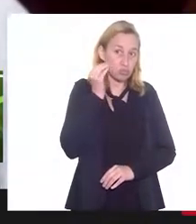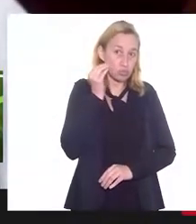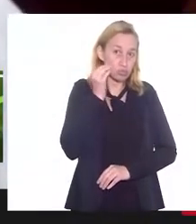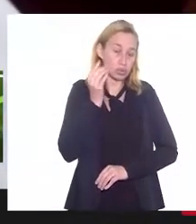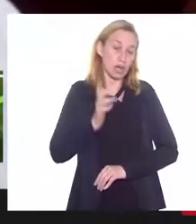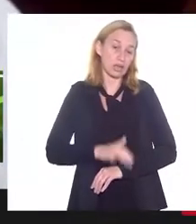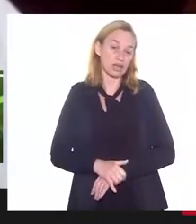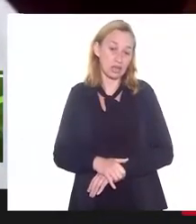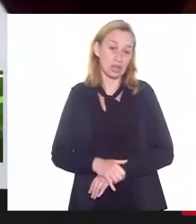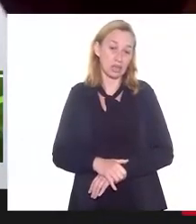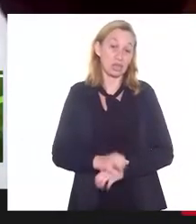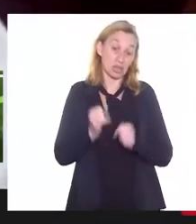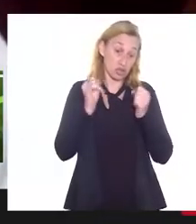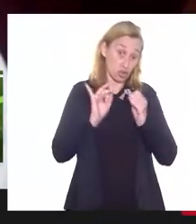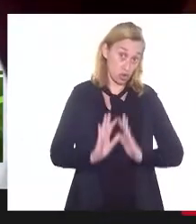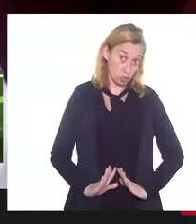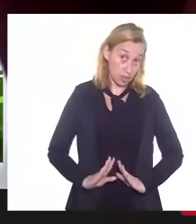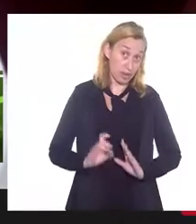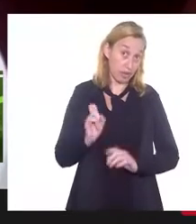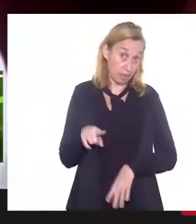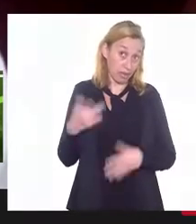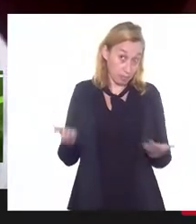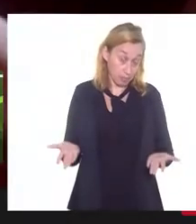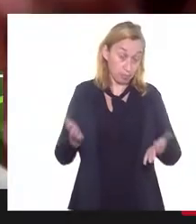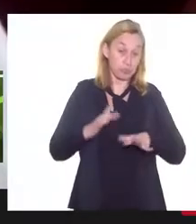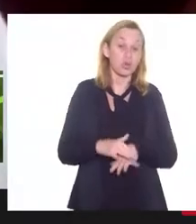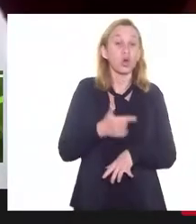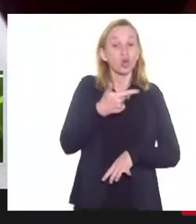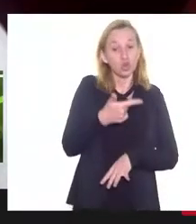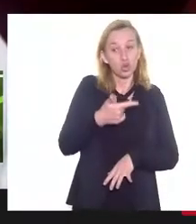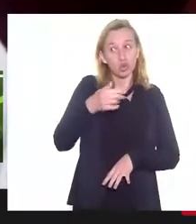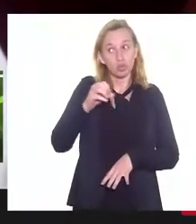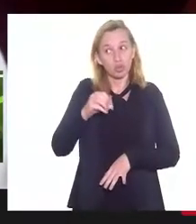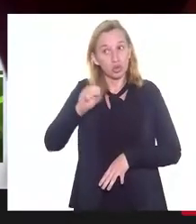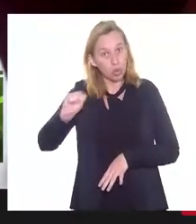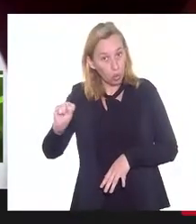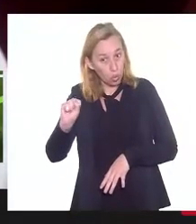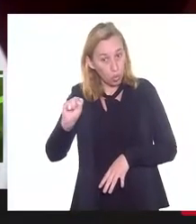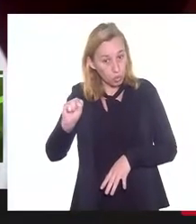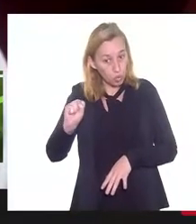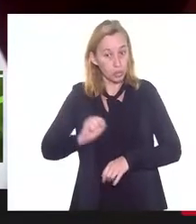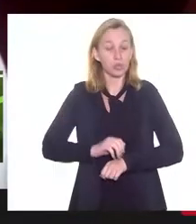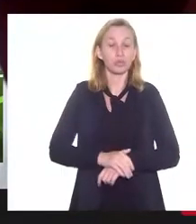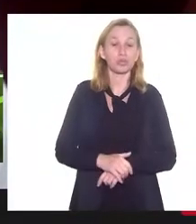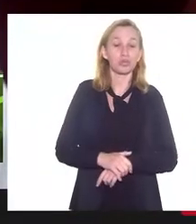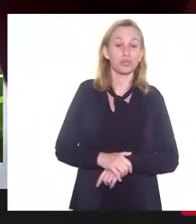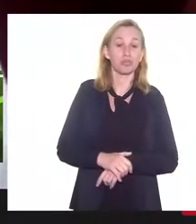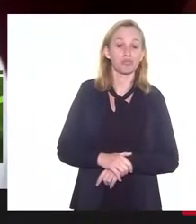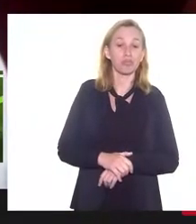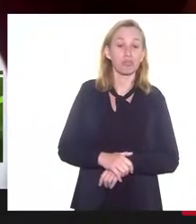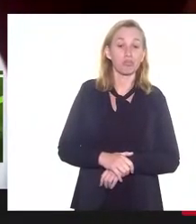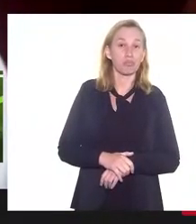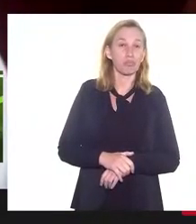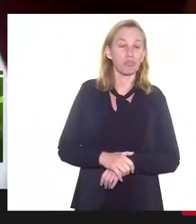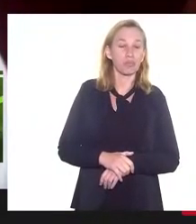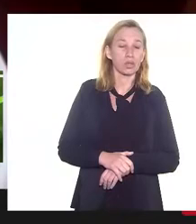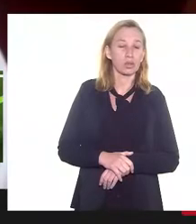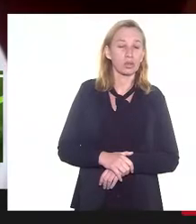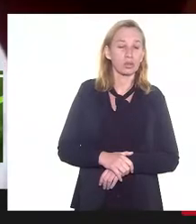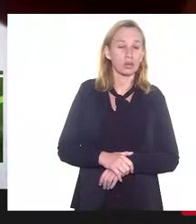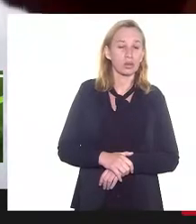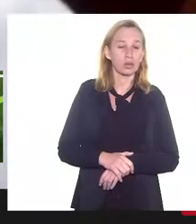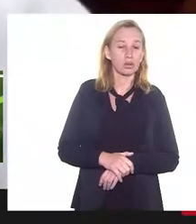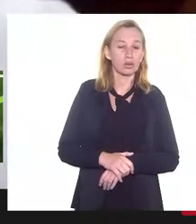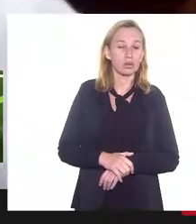de se explicar, né? Em 2008, por conta